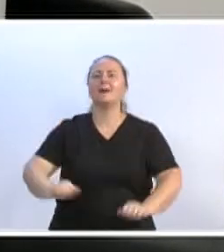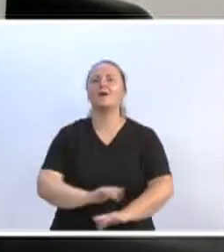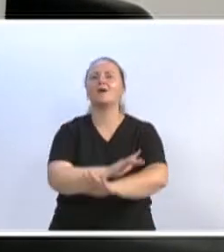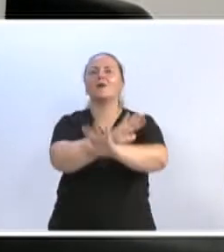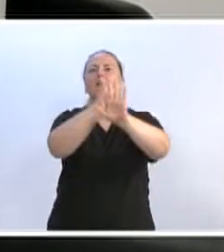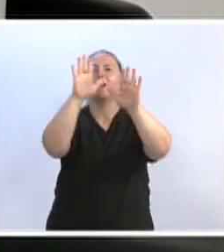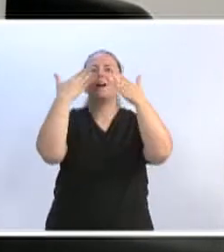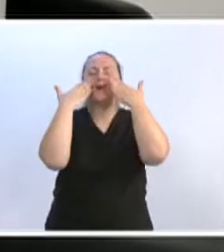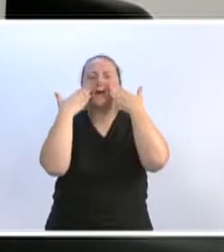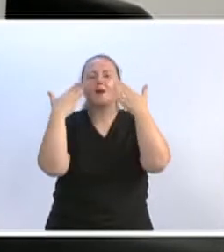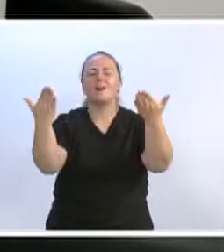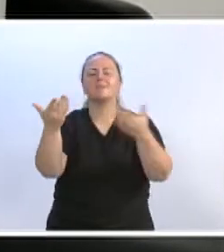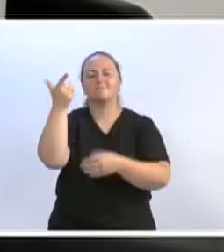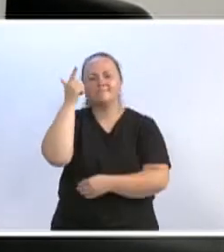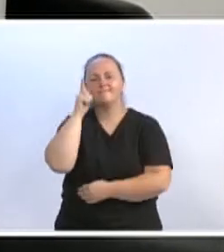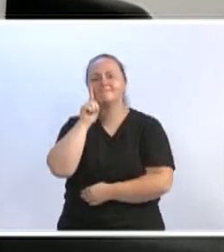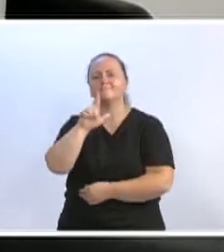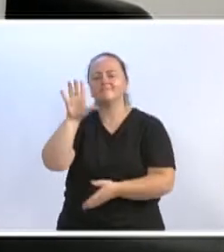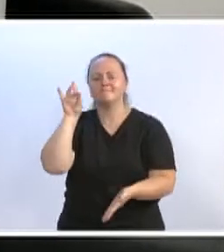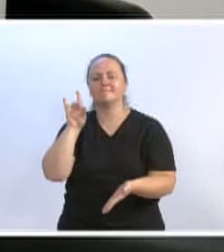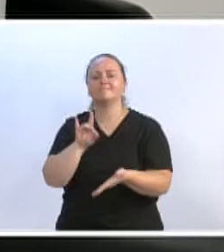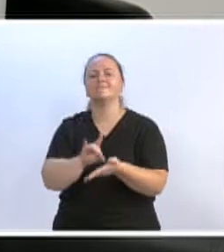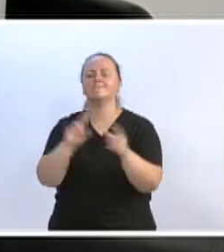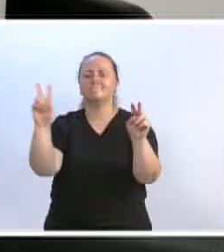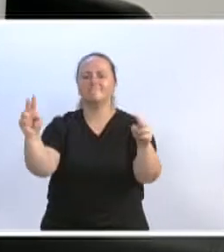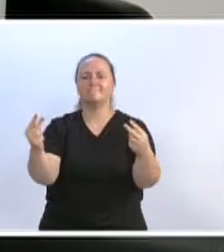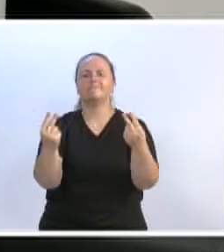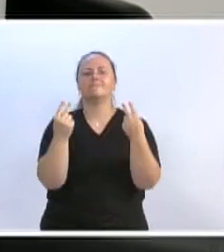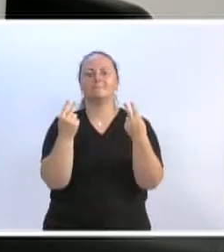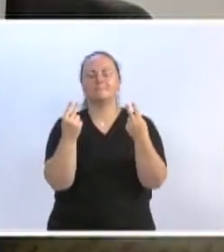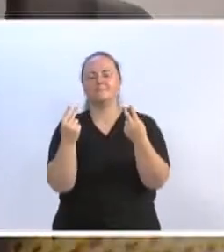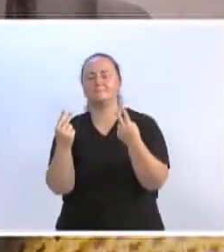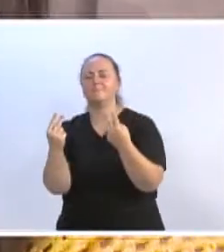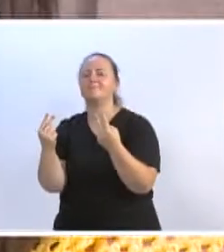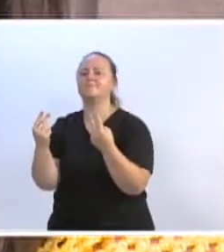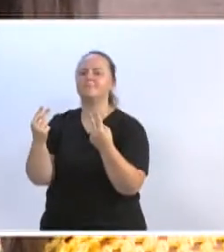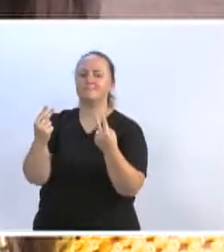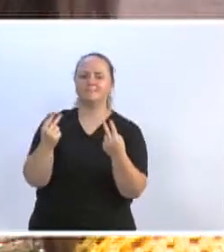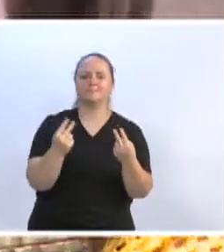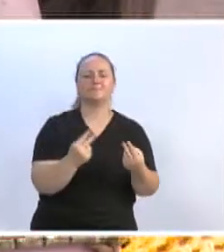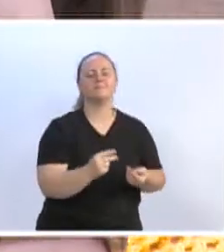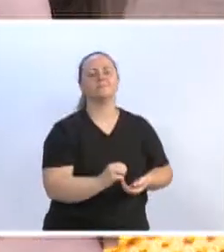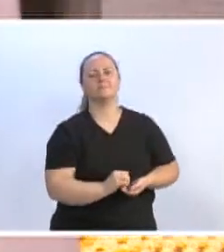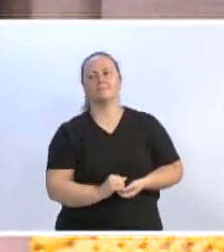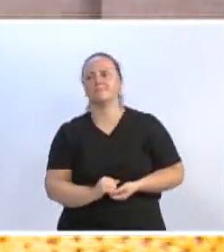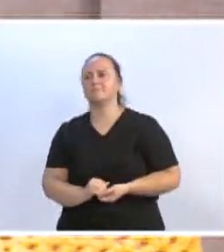tua glória em meu rosto brilhar.